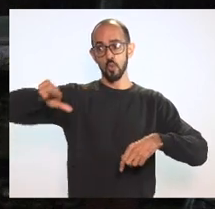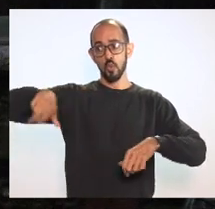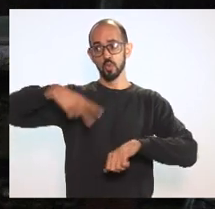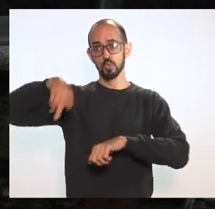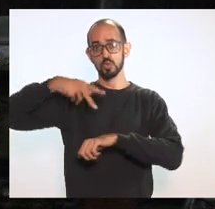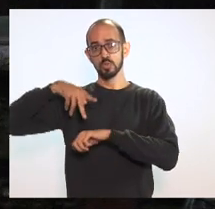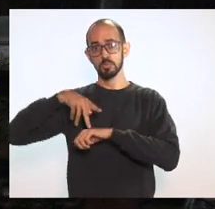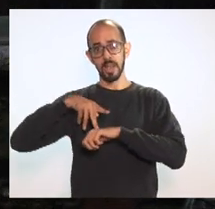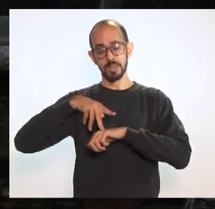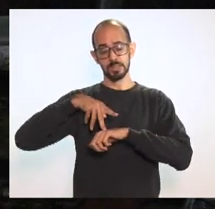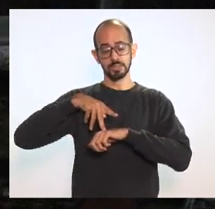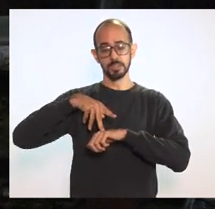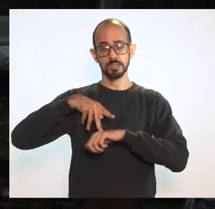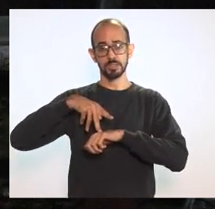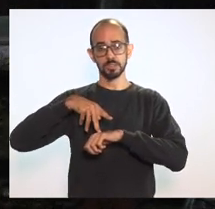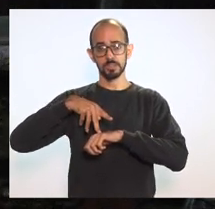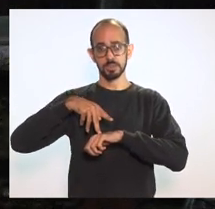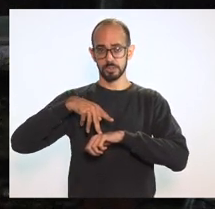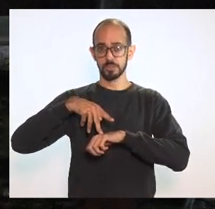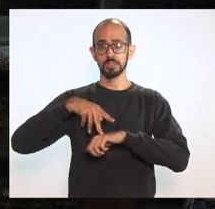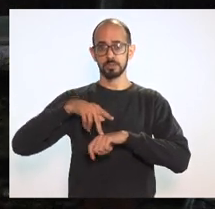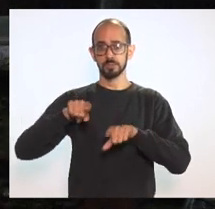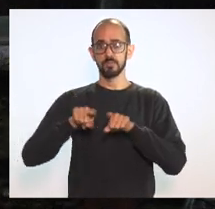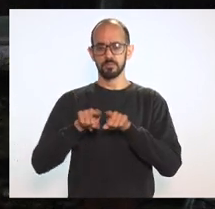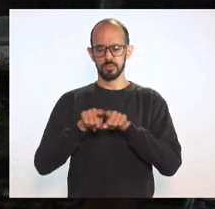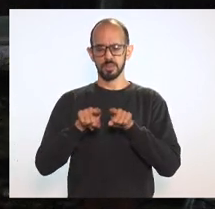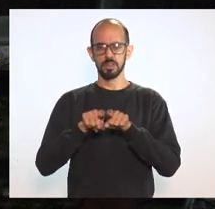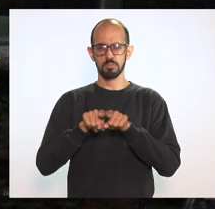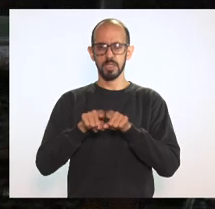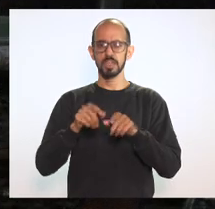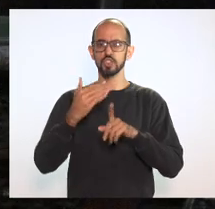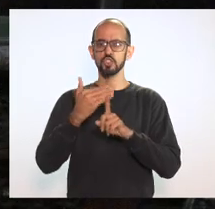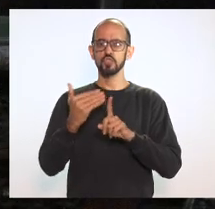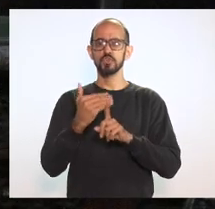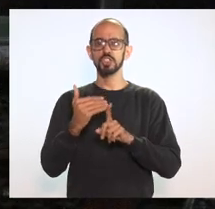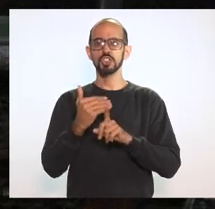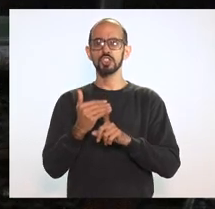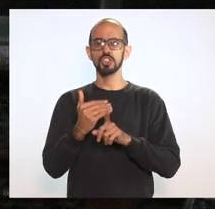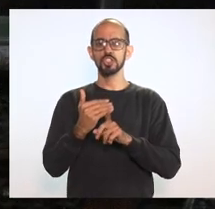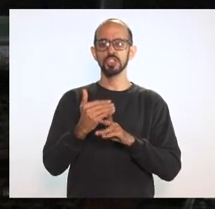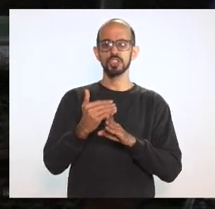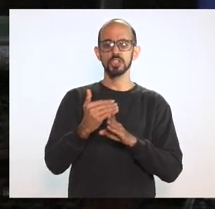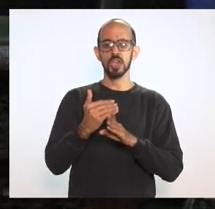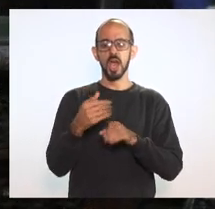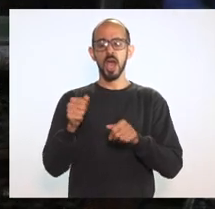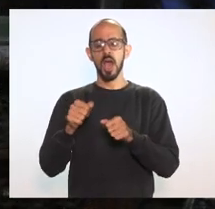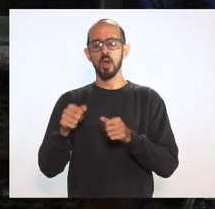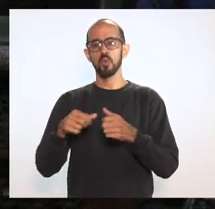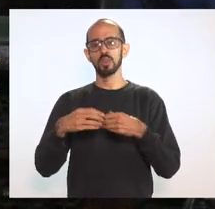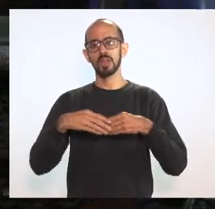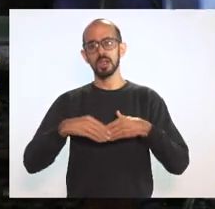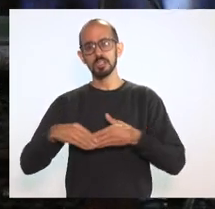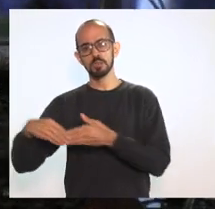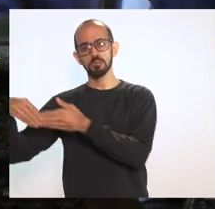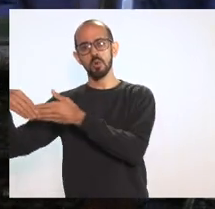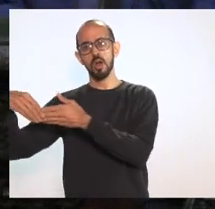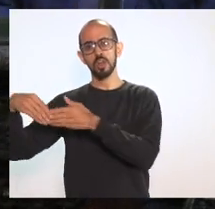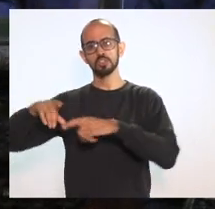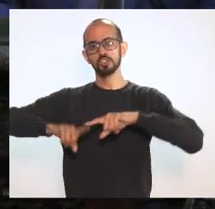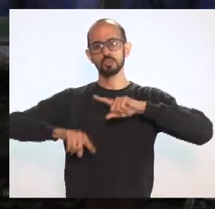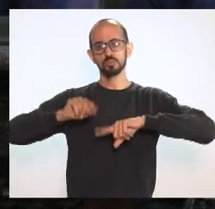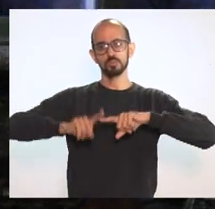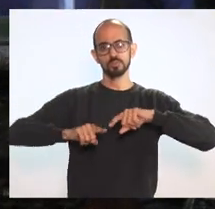de frete, que dividiam o transporte de cargas bilateral de longo curso entre as empresas de